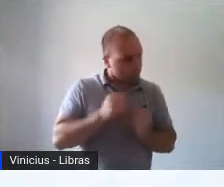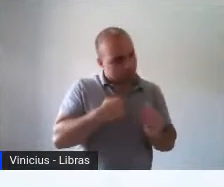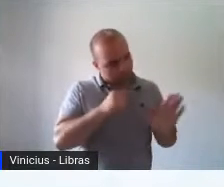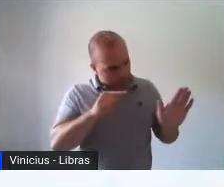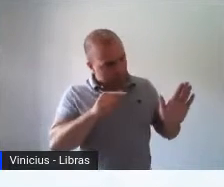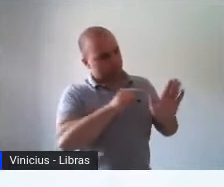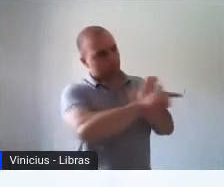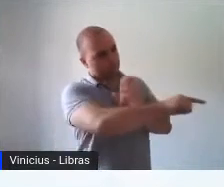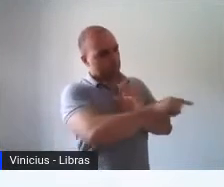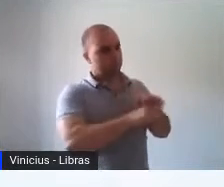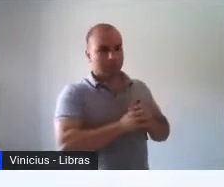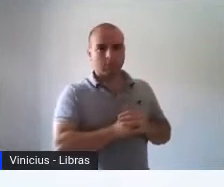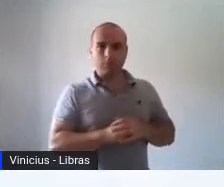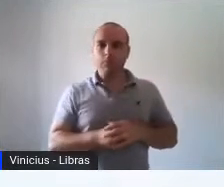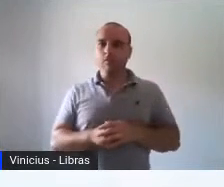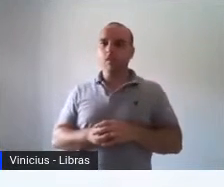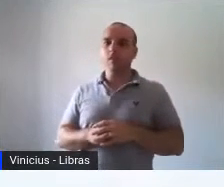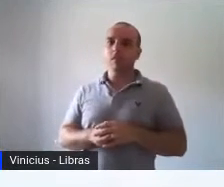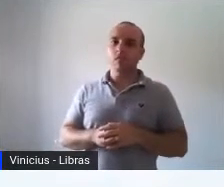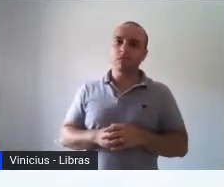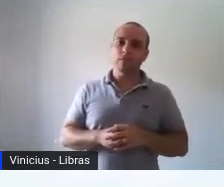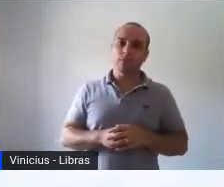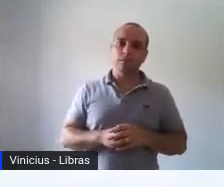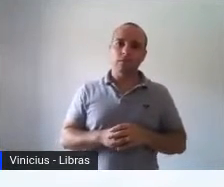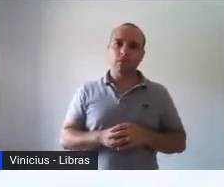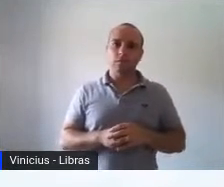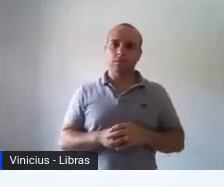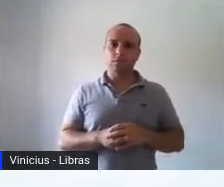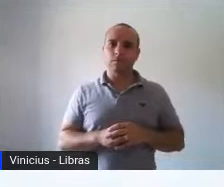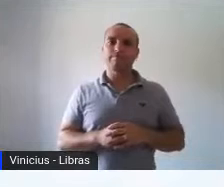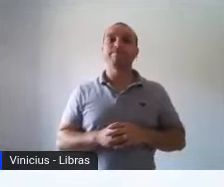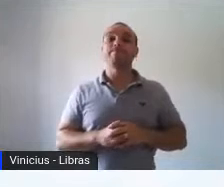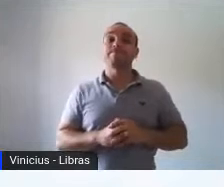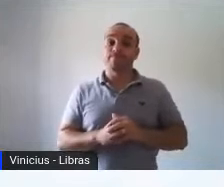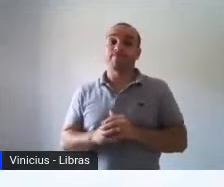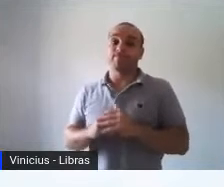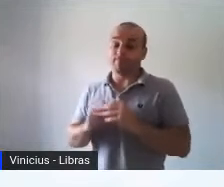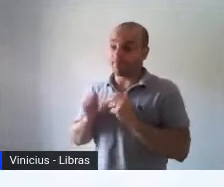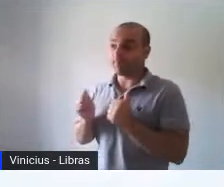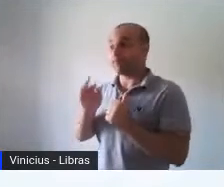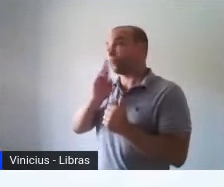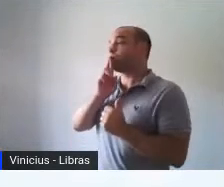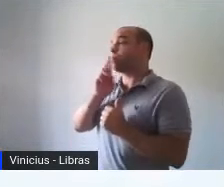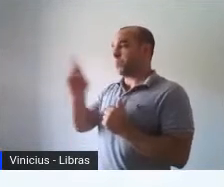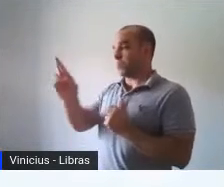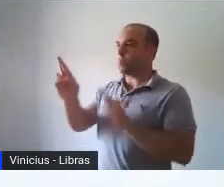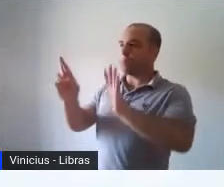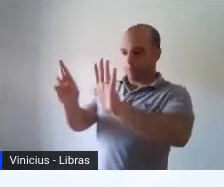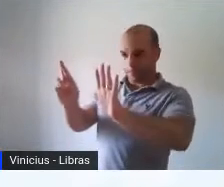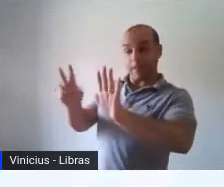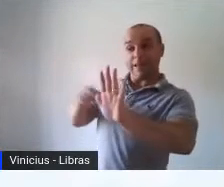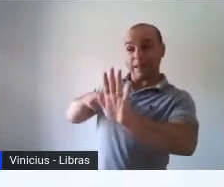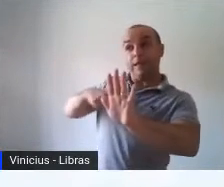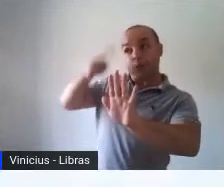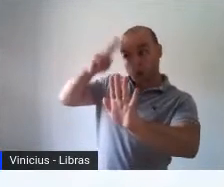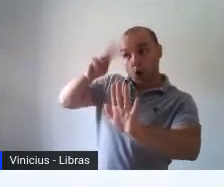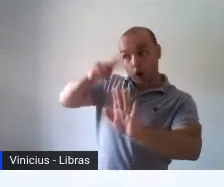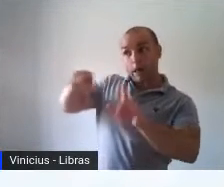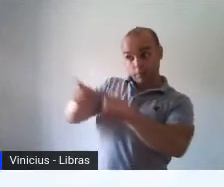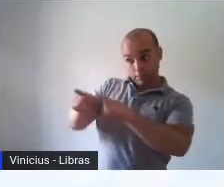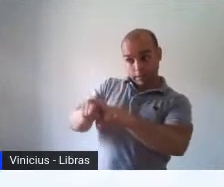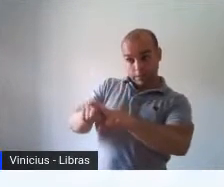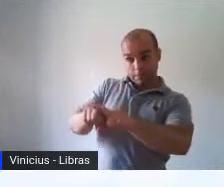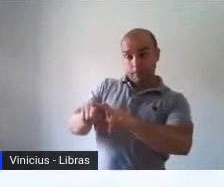necessário para a subsistência das pessoas. É com você, Sandra. Então, eu vou resgatar também um pouco da história do salário mínimo, que o salário